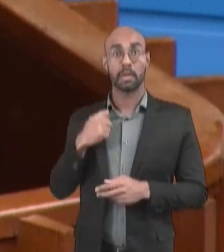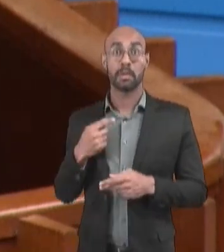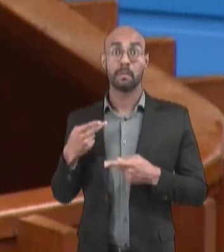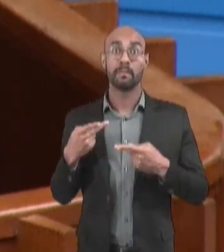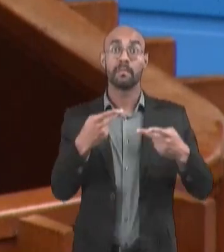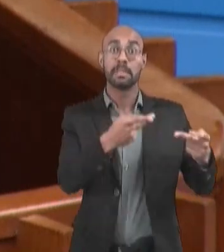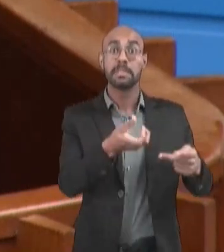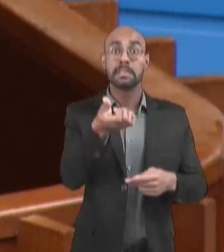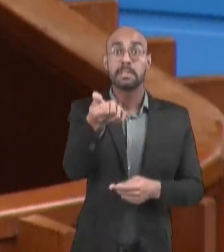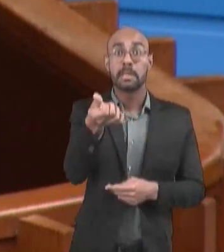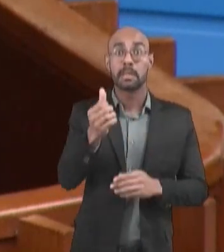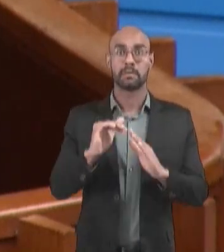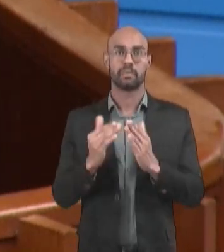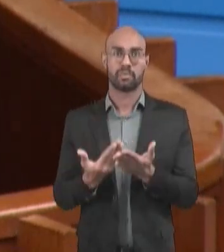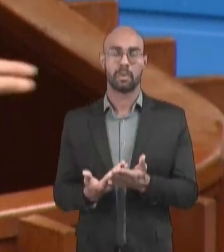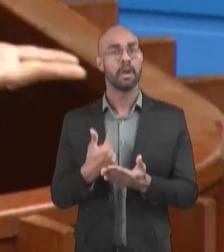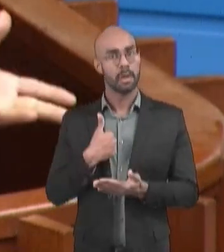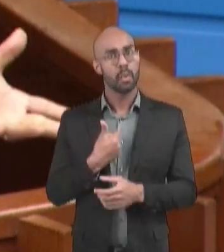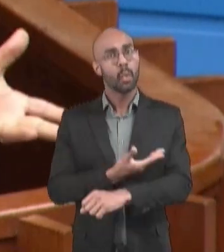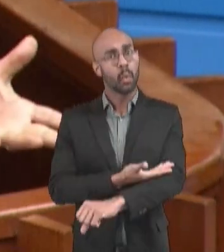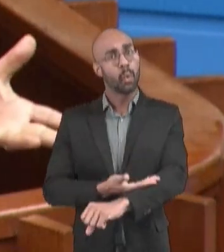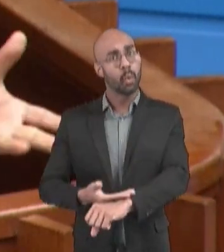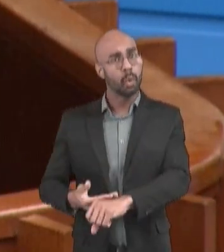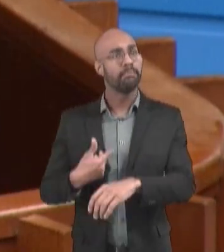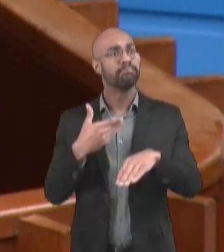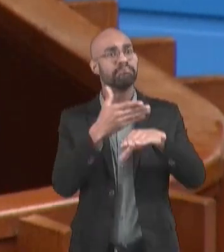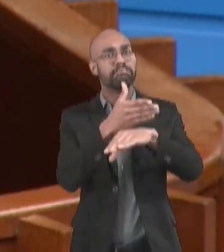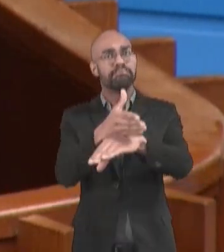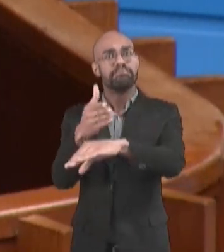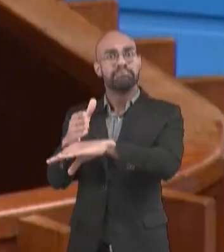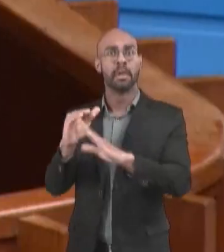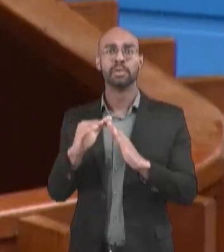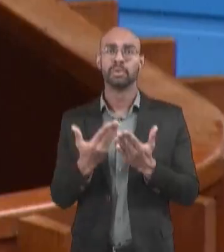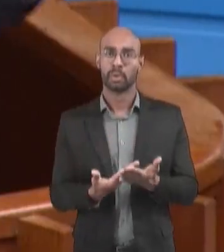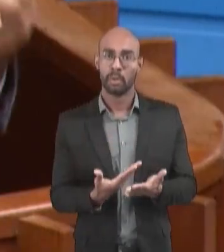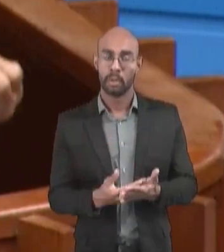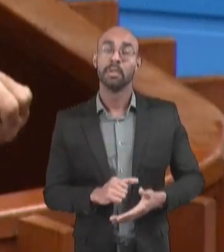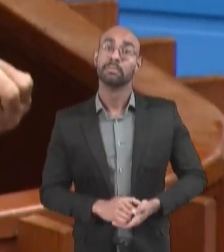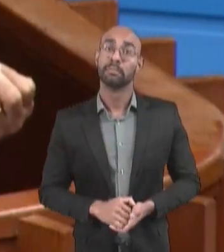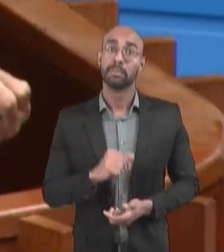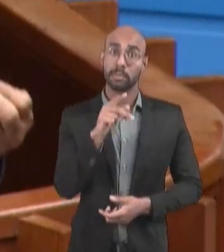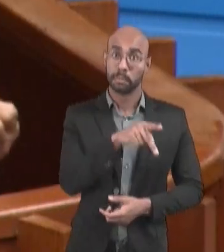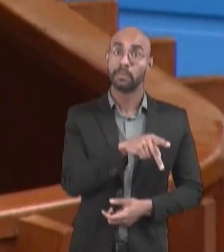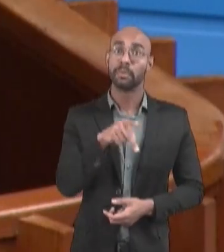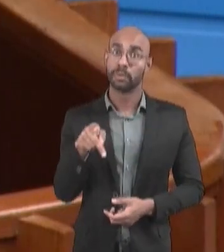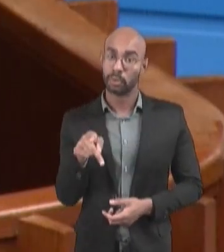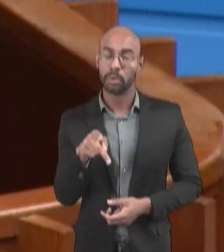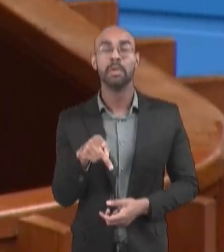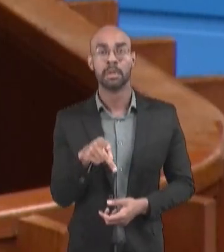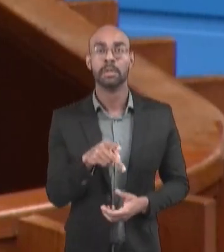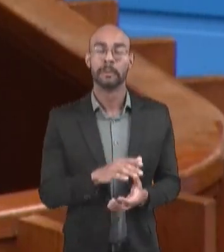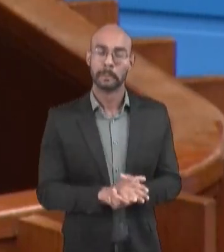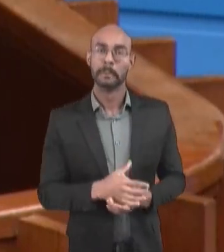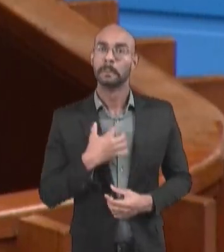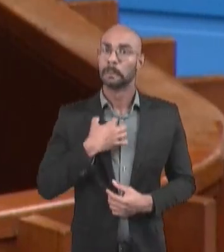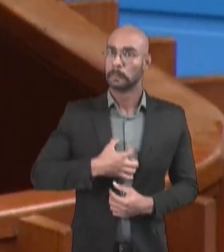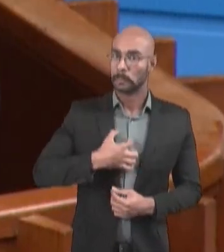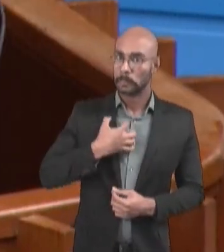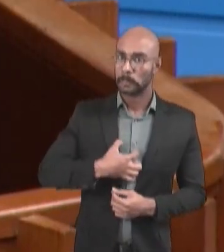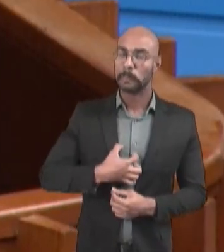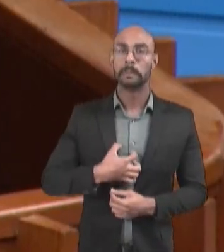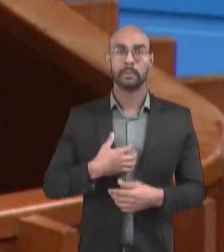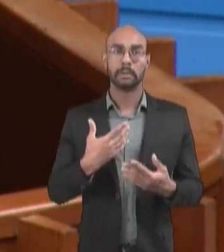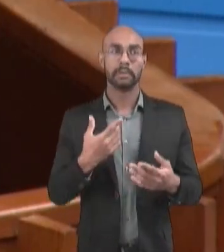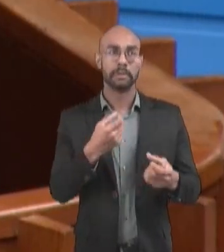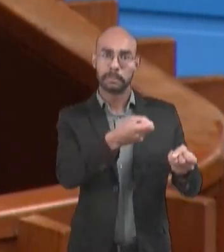visitei 6 escolas, aliás, eu tenho o hábito de visitar as escolas, e os professores estavam realmente muito